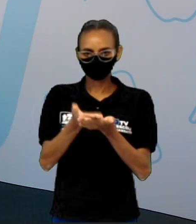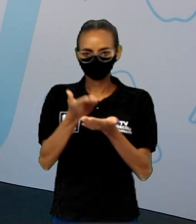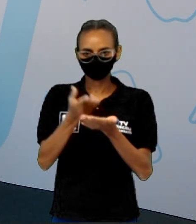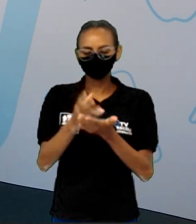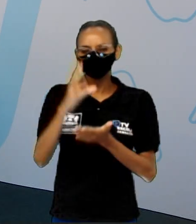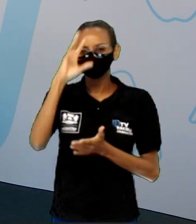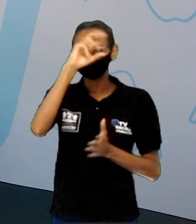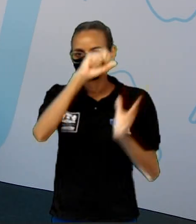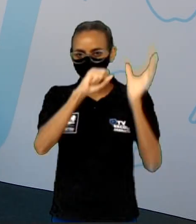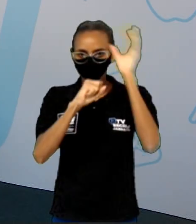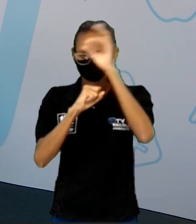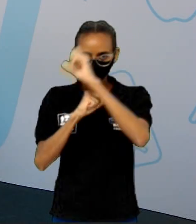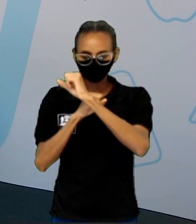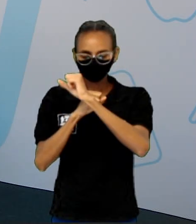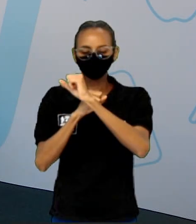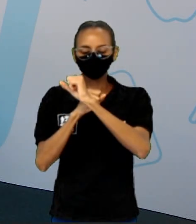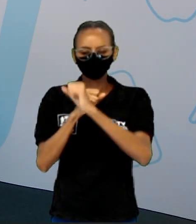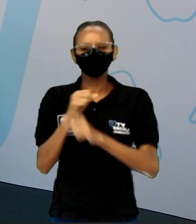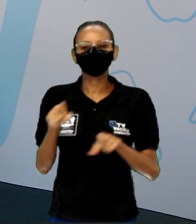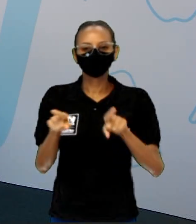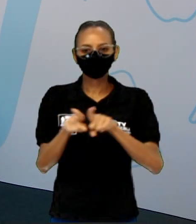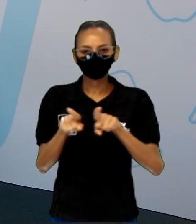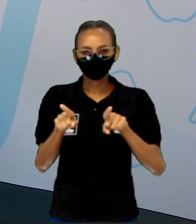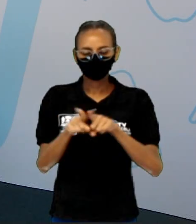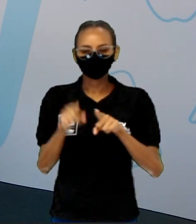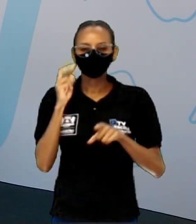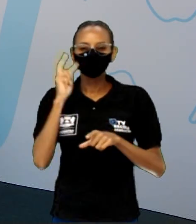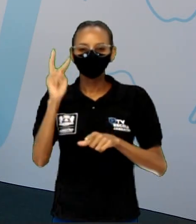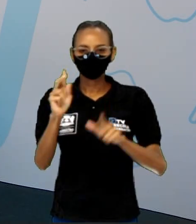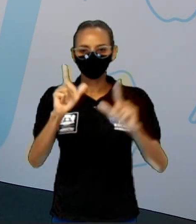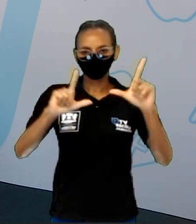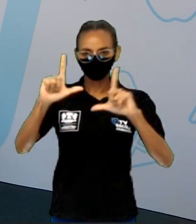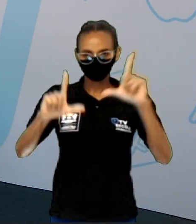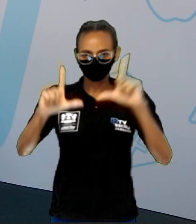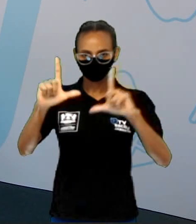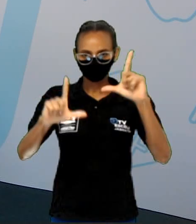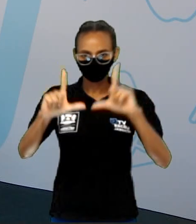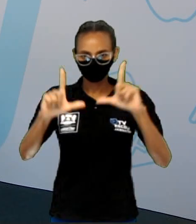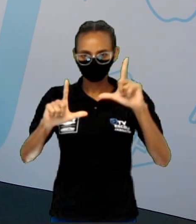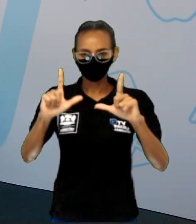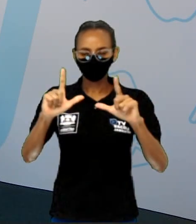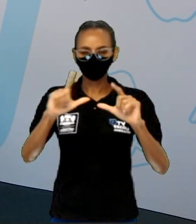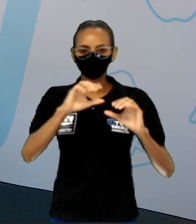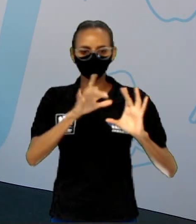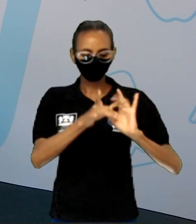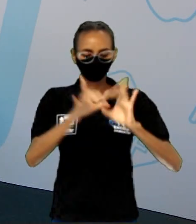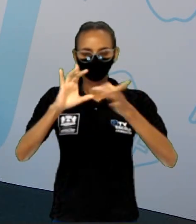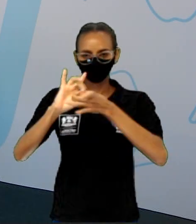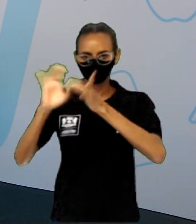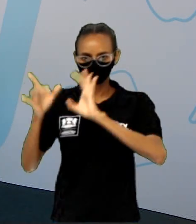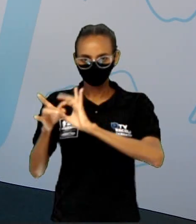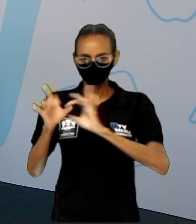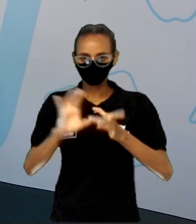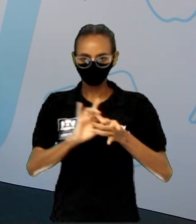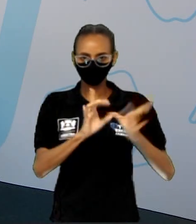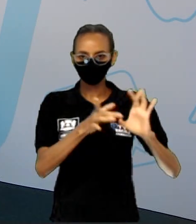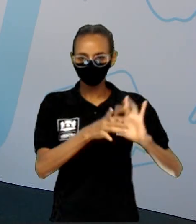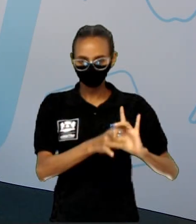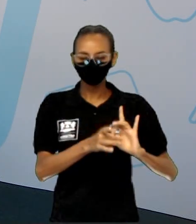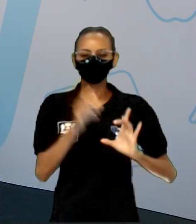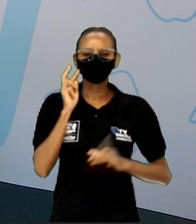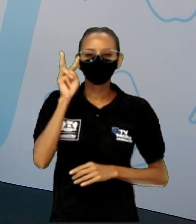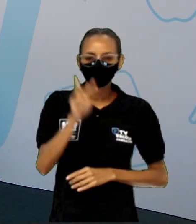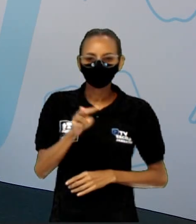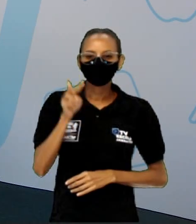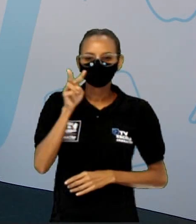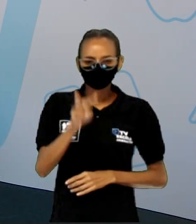que a gente também vê durante aquilo que a gente assiste pela televisão, por exemplo, nas Olimpíadas. Hoje a gente escolheu uma